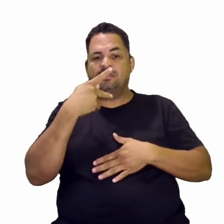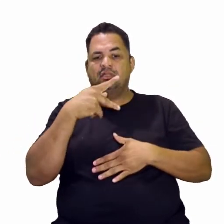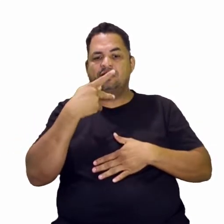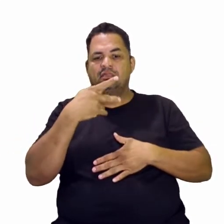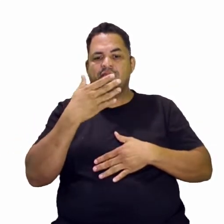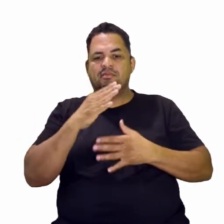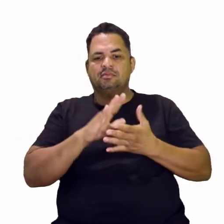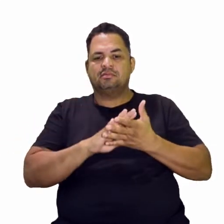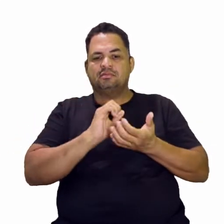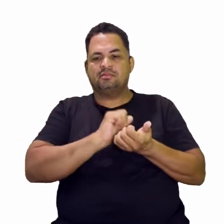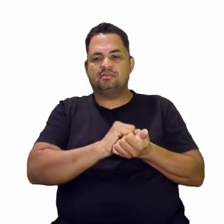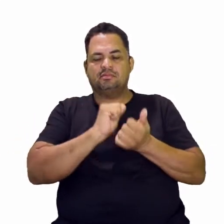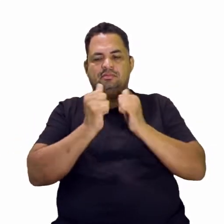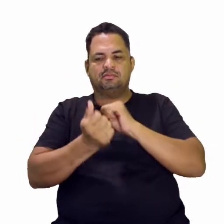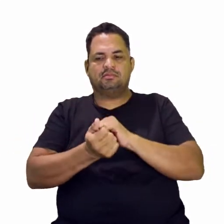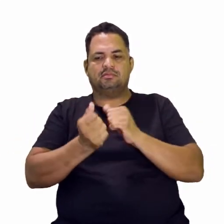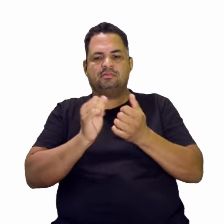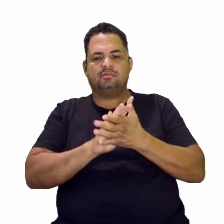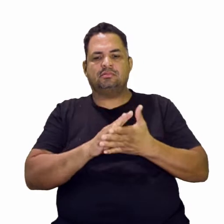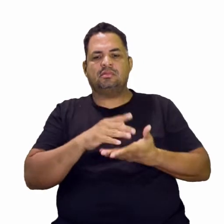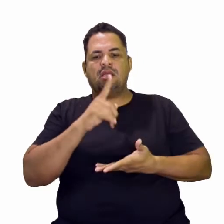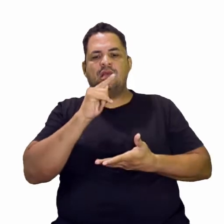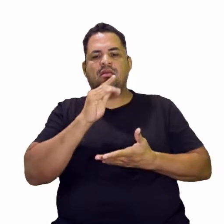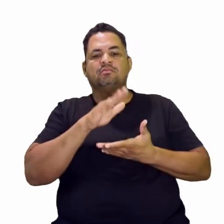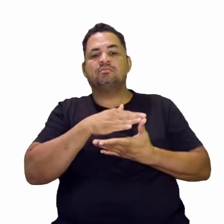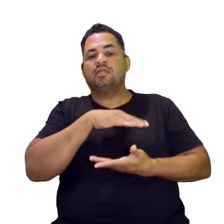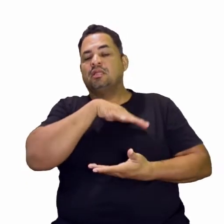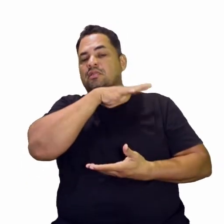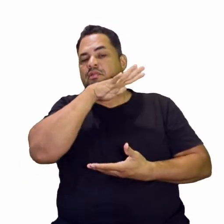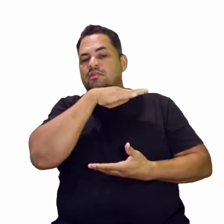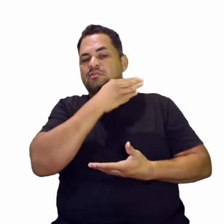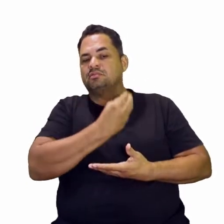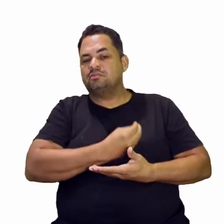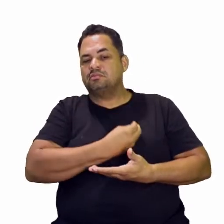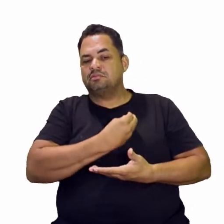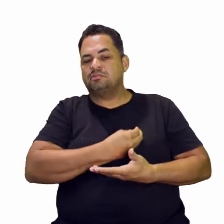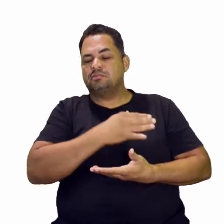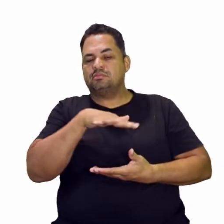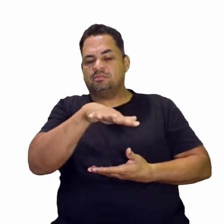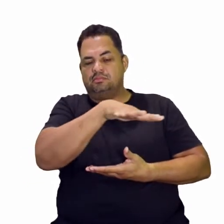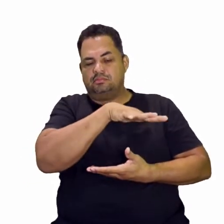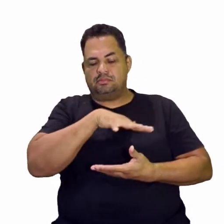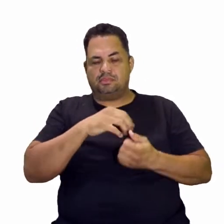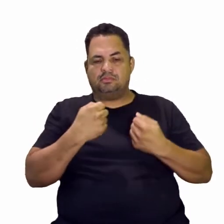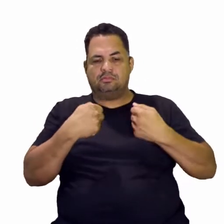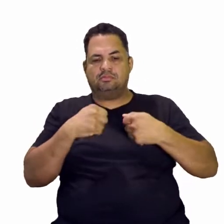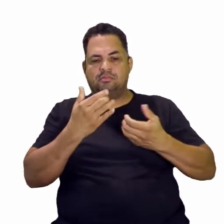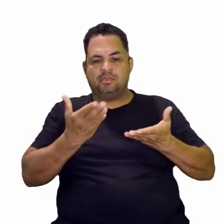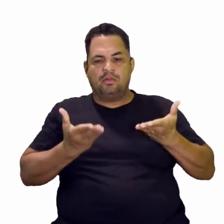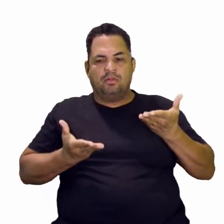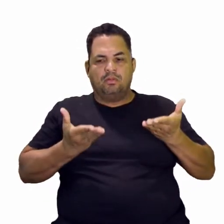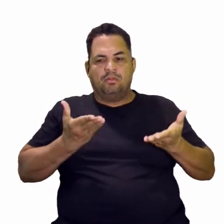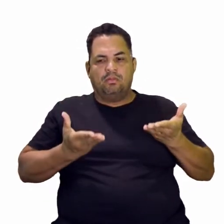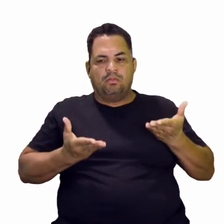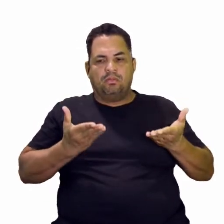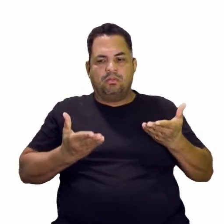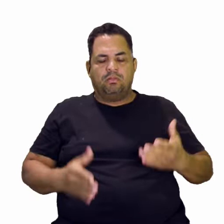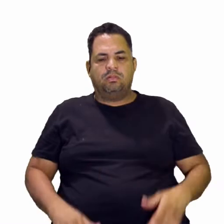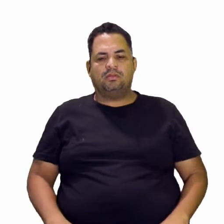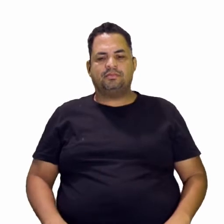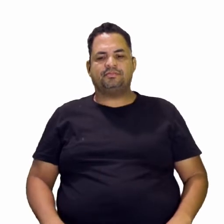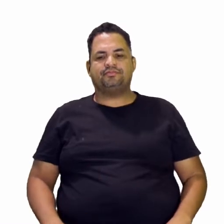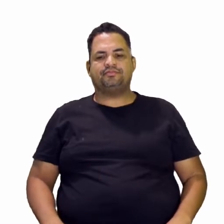dessa adaptação aquática para esses animais que vivem nesse ambiente para permitir essa flutuabilidade, tá?